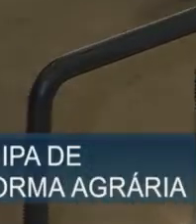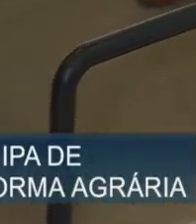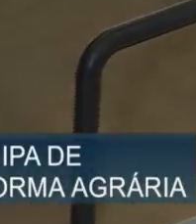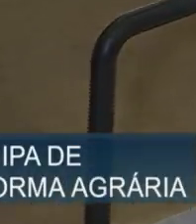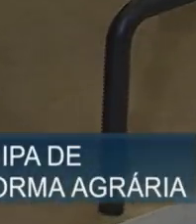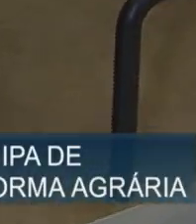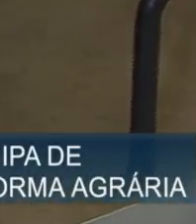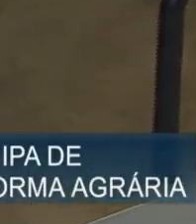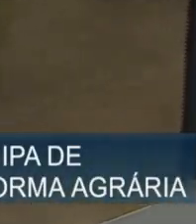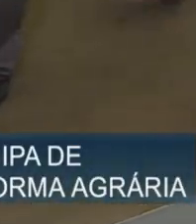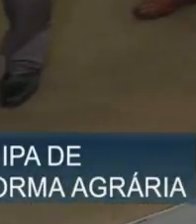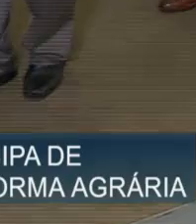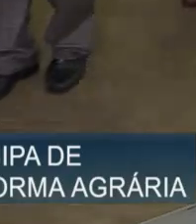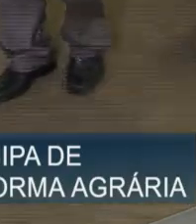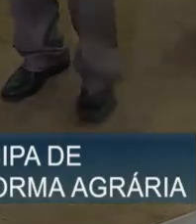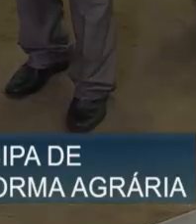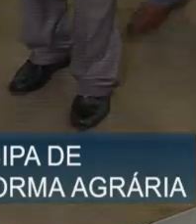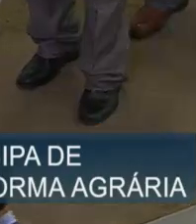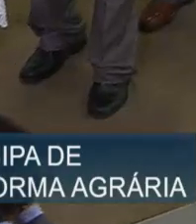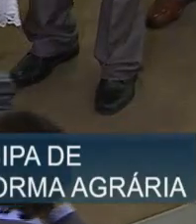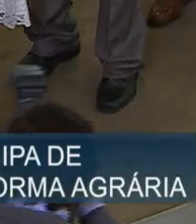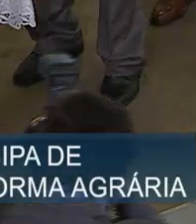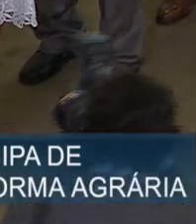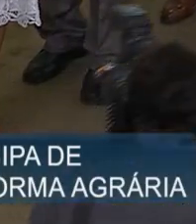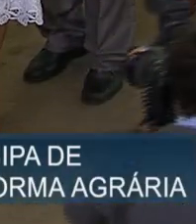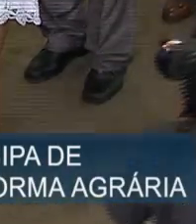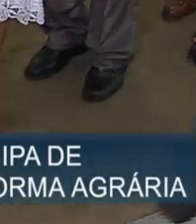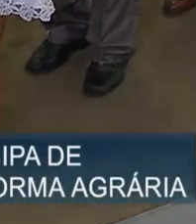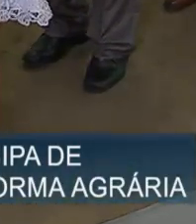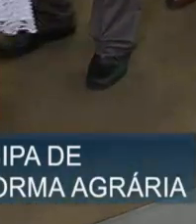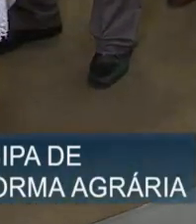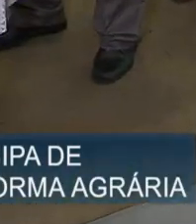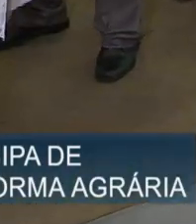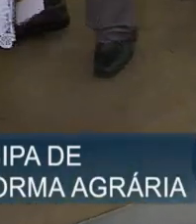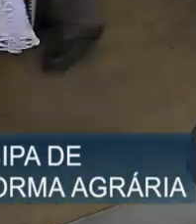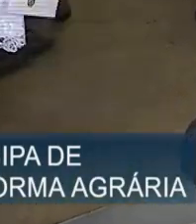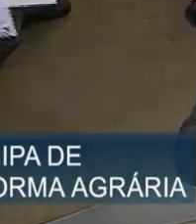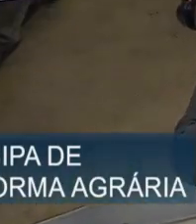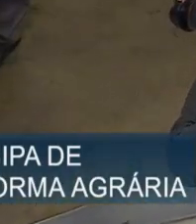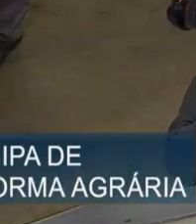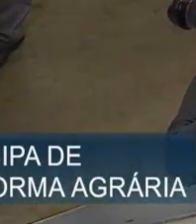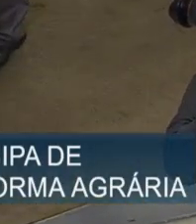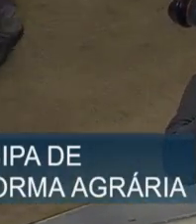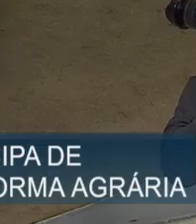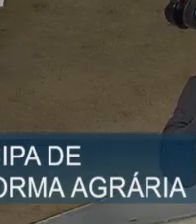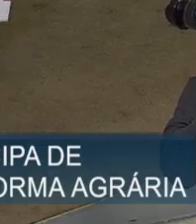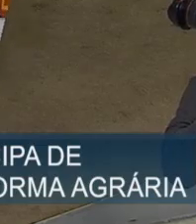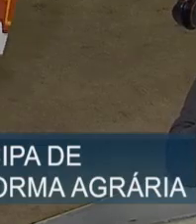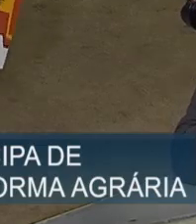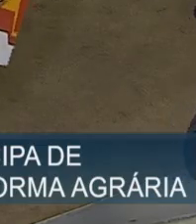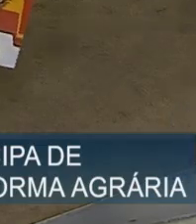A presidenta Dilma Rousseff participa do evento no Palácio do Planalto. Ela acaba de chegar, inclusive, ao local do evento